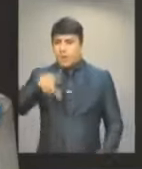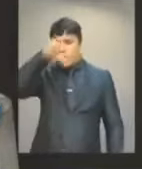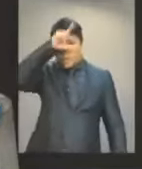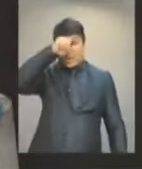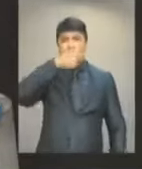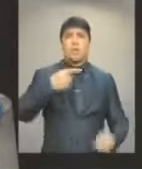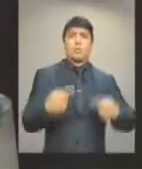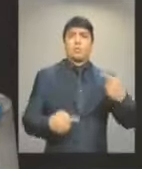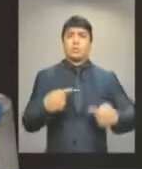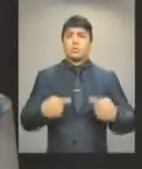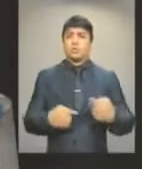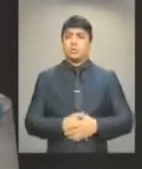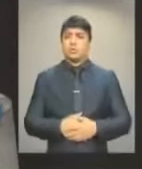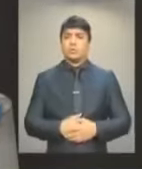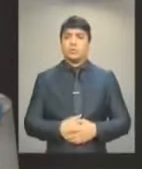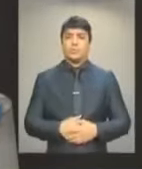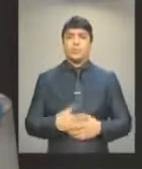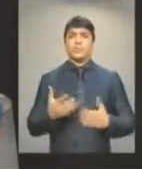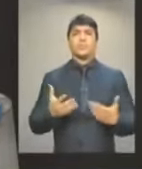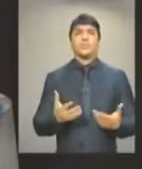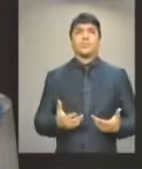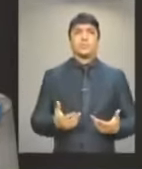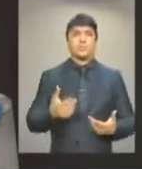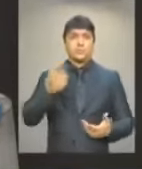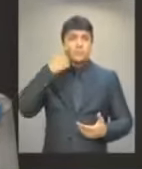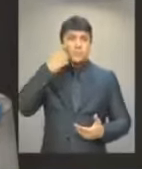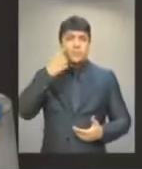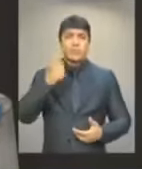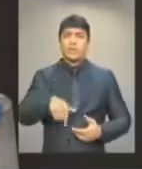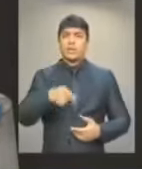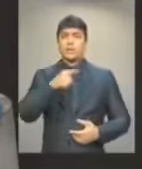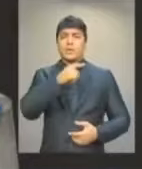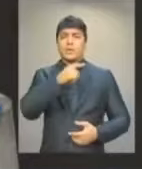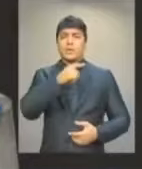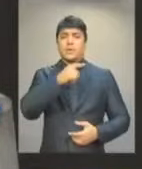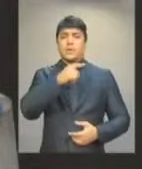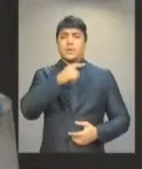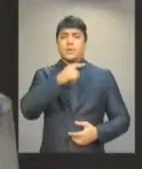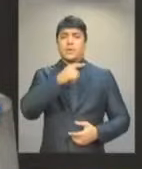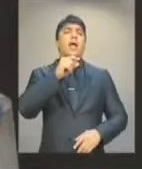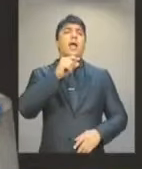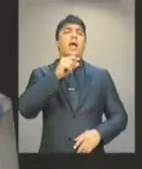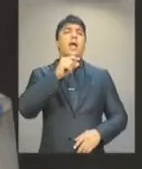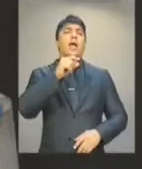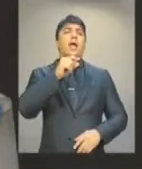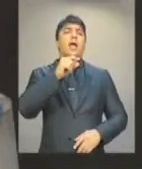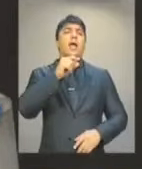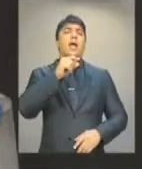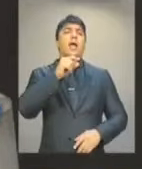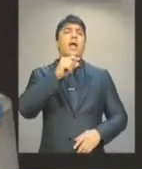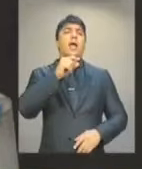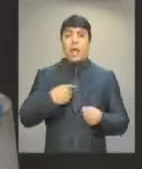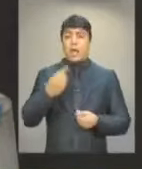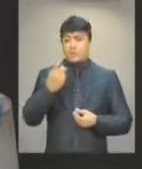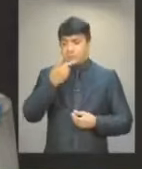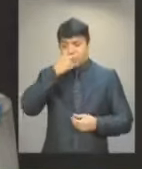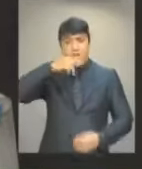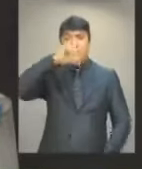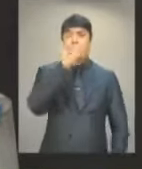política é dar o exemplo. Os exemplos que vêm de Brasília, do chefe de Estado, são os